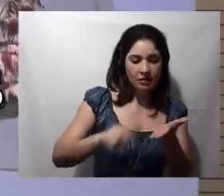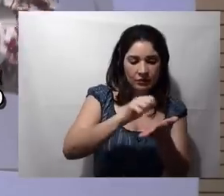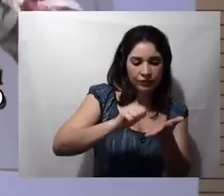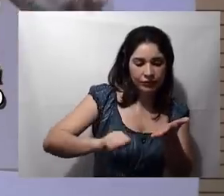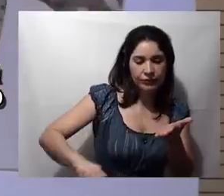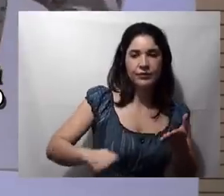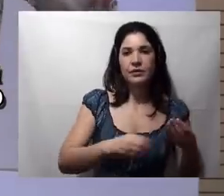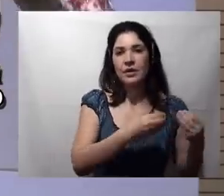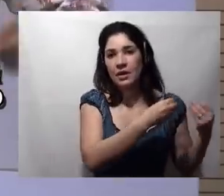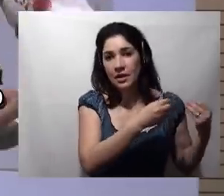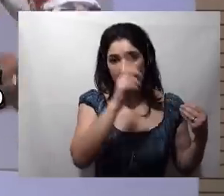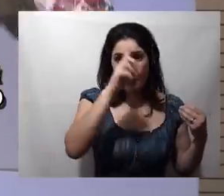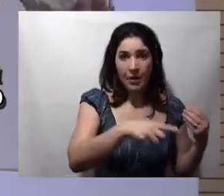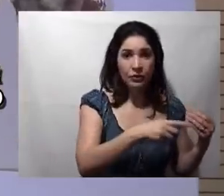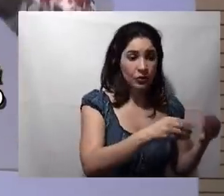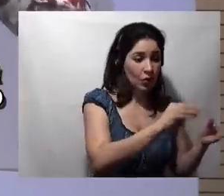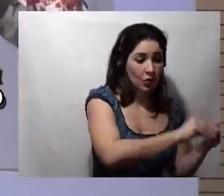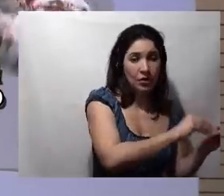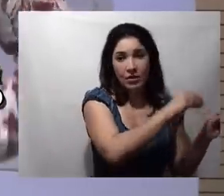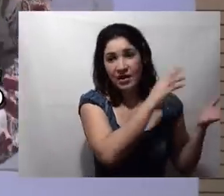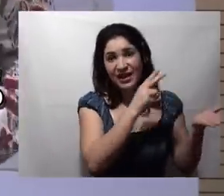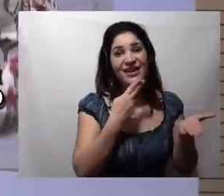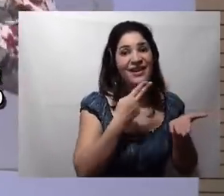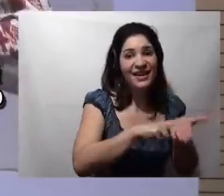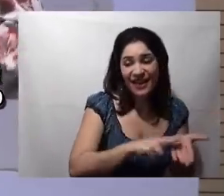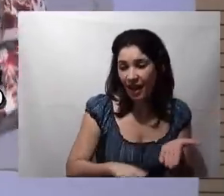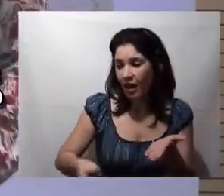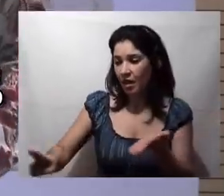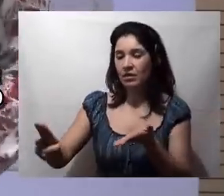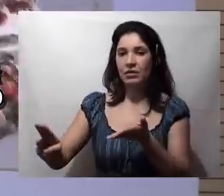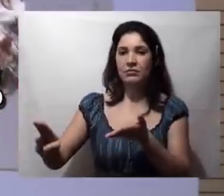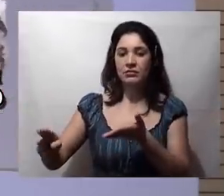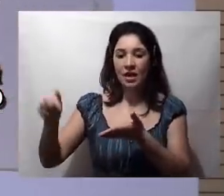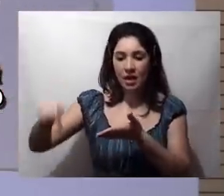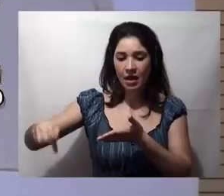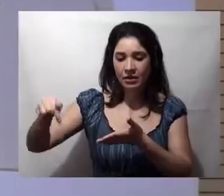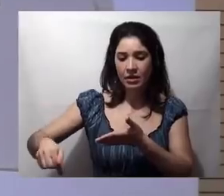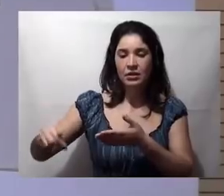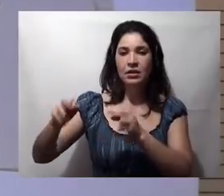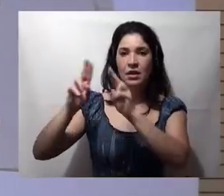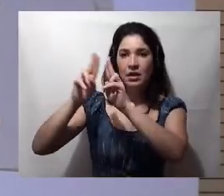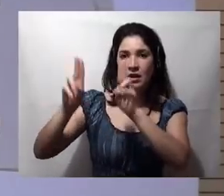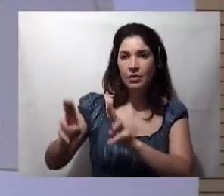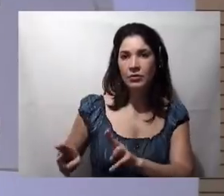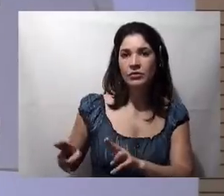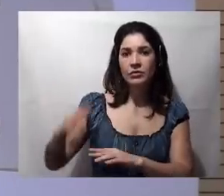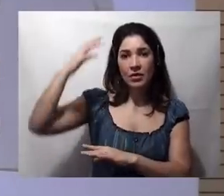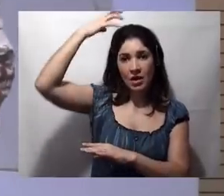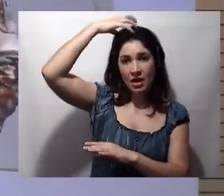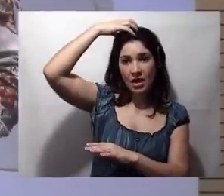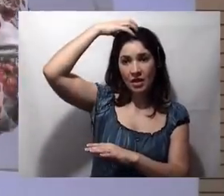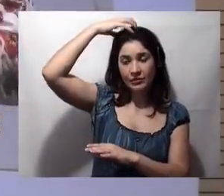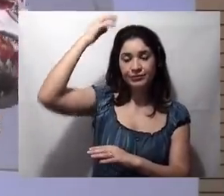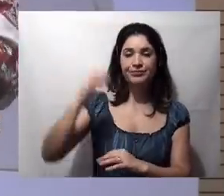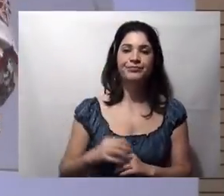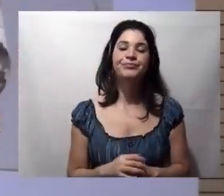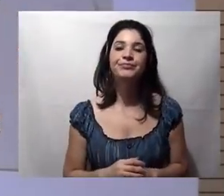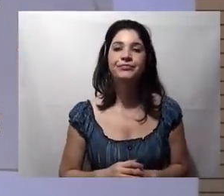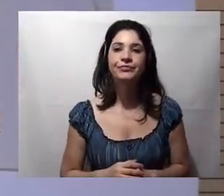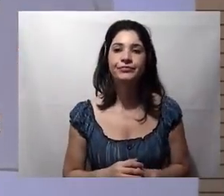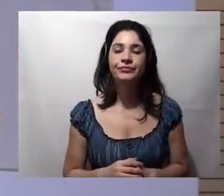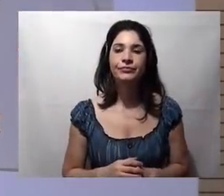tinha enviado a babilônia a nabucodonosor rei da babilônia a carta dizia o seguinte e